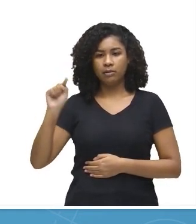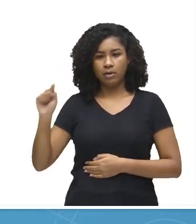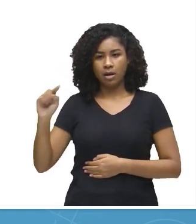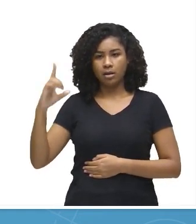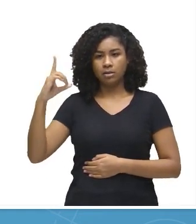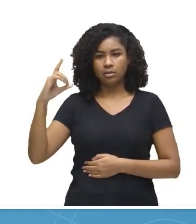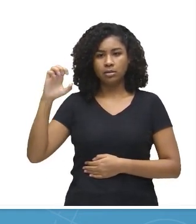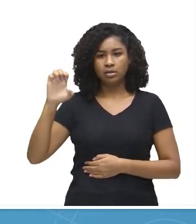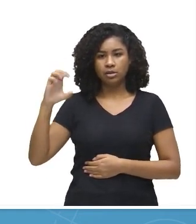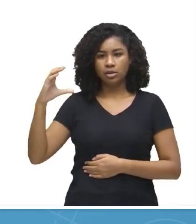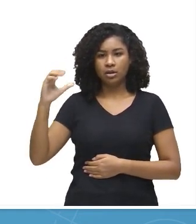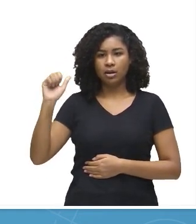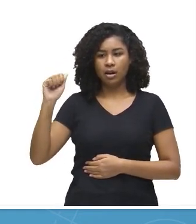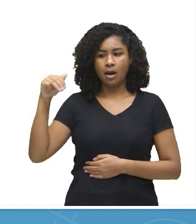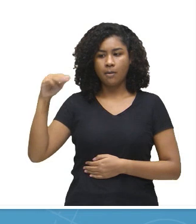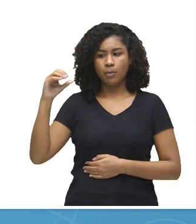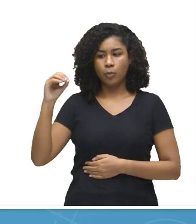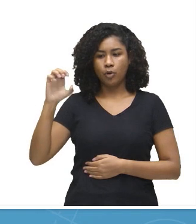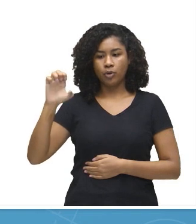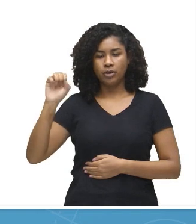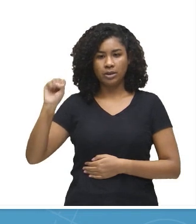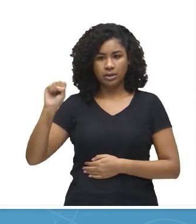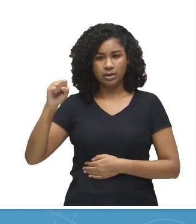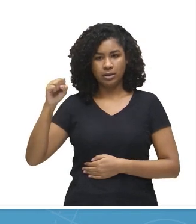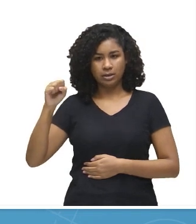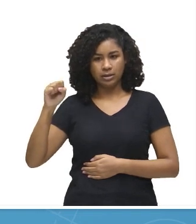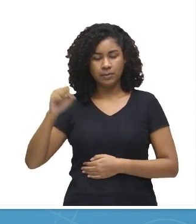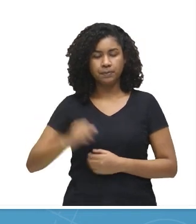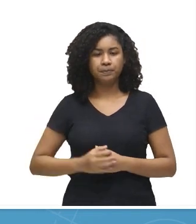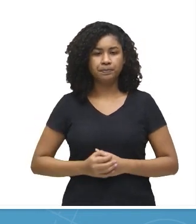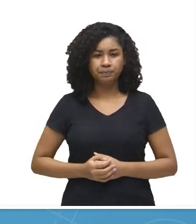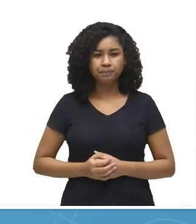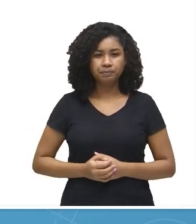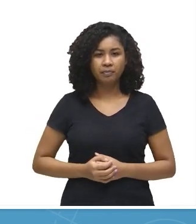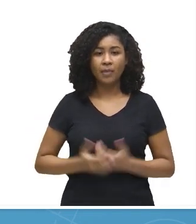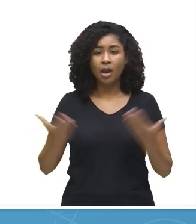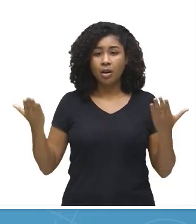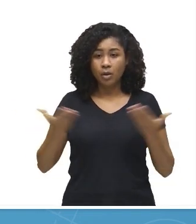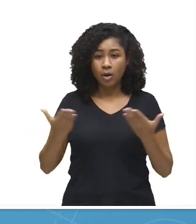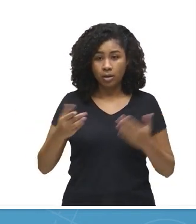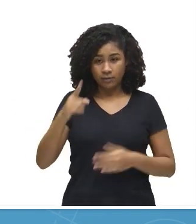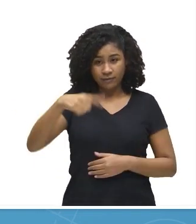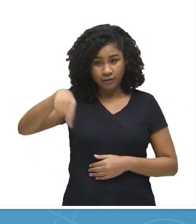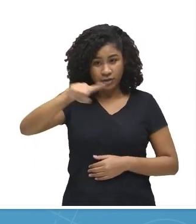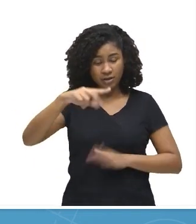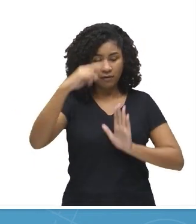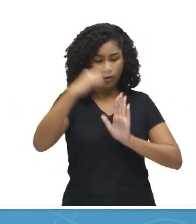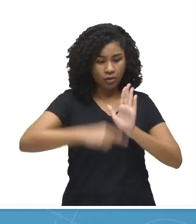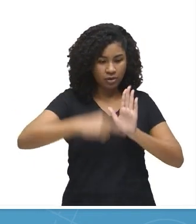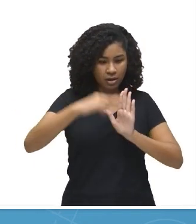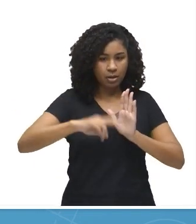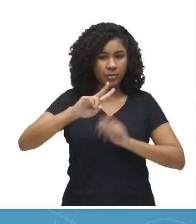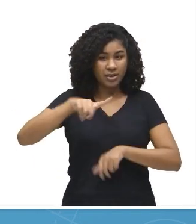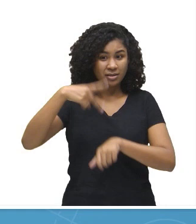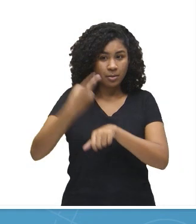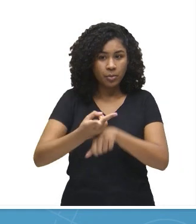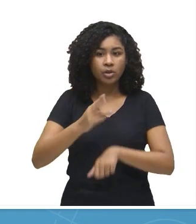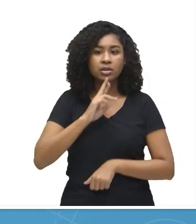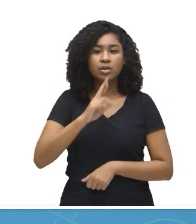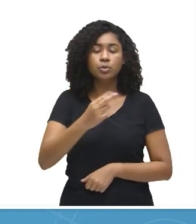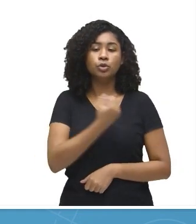poema, vocês vão responder a 13 e a 4. Agora, nesse momento, é a questão 3, tá bom? Vamos seguir